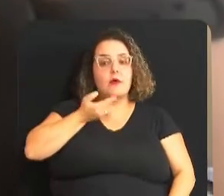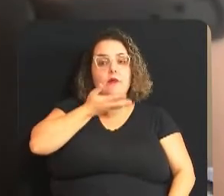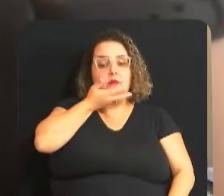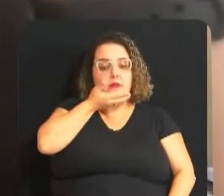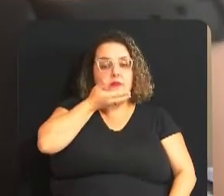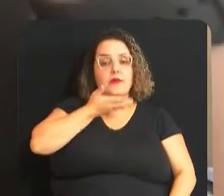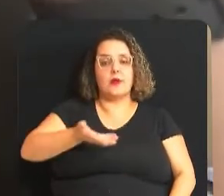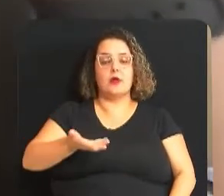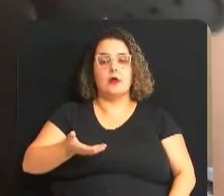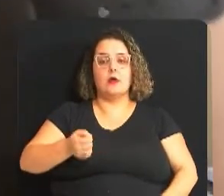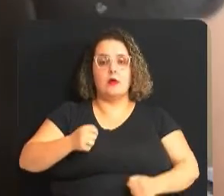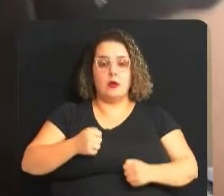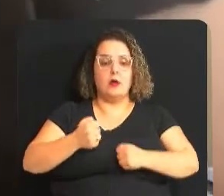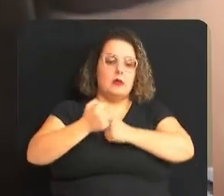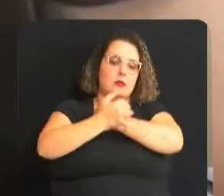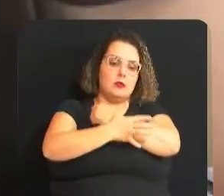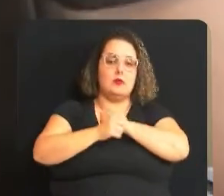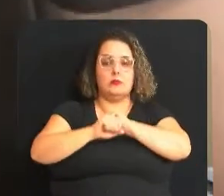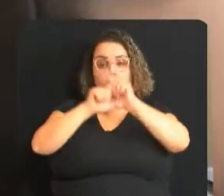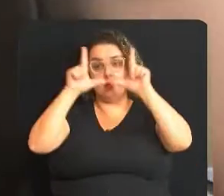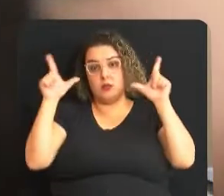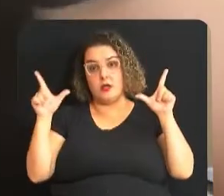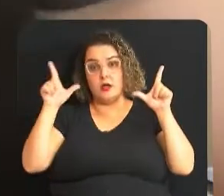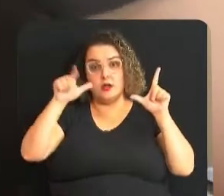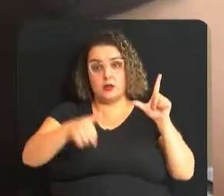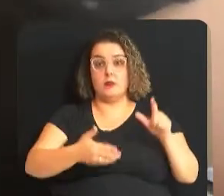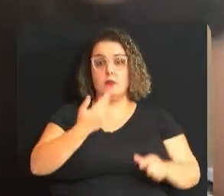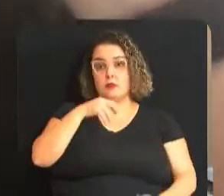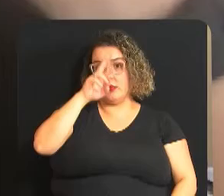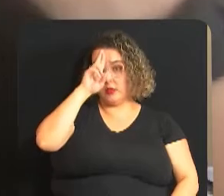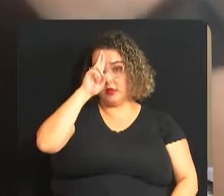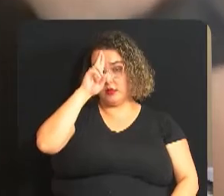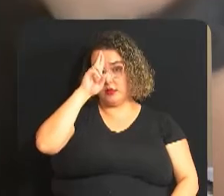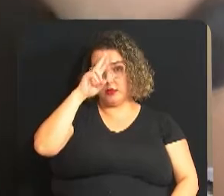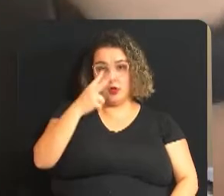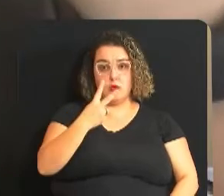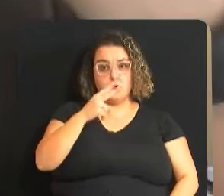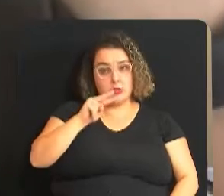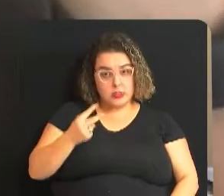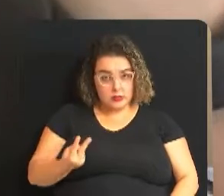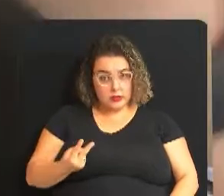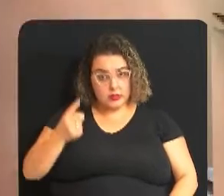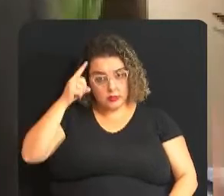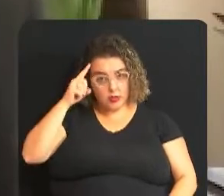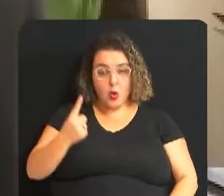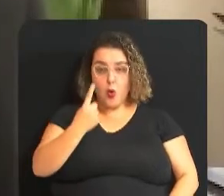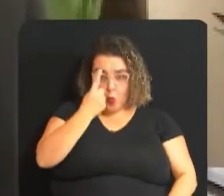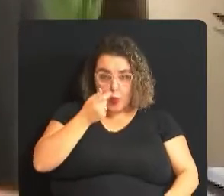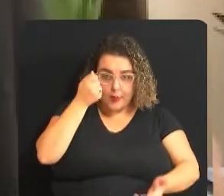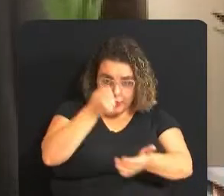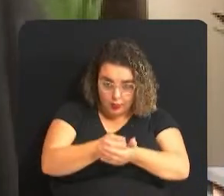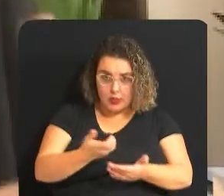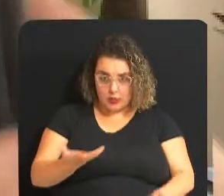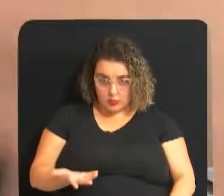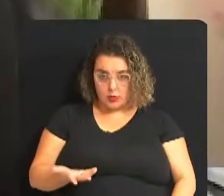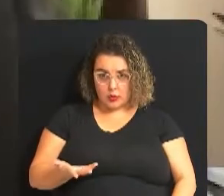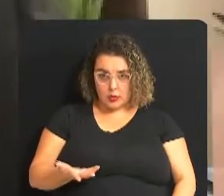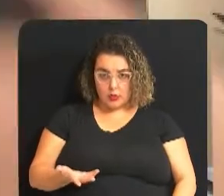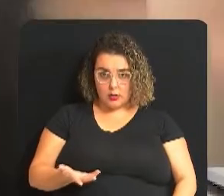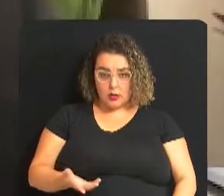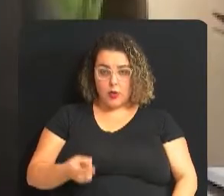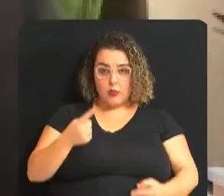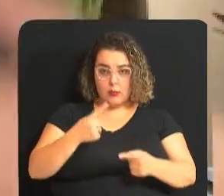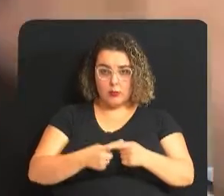quando acorda e depois da janta. Esse é o ideal, 2 vezes ao dia, uma obrigatória. Por quê? Para que eu vou ficar o dia